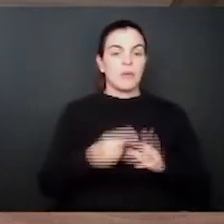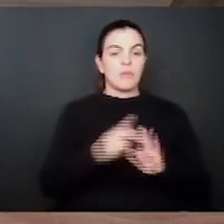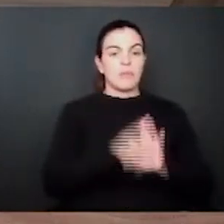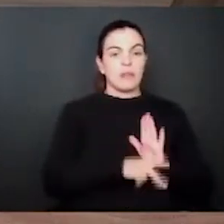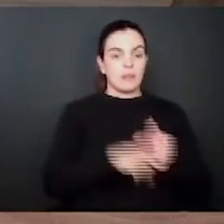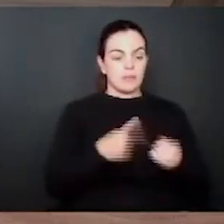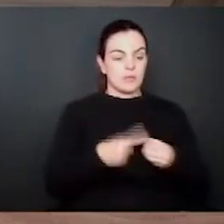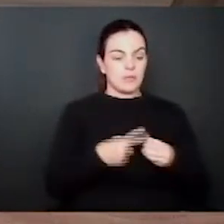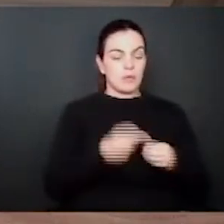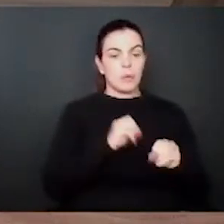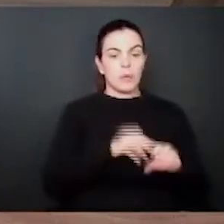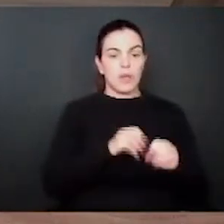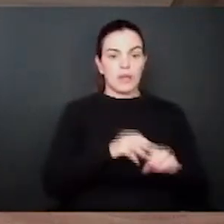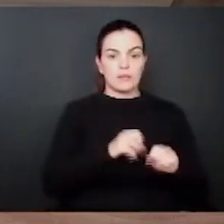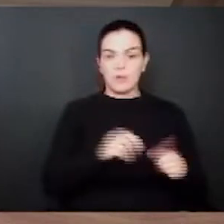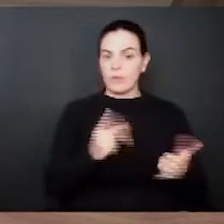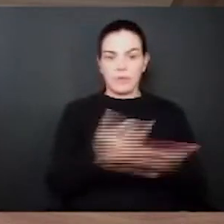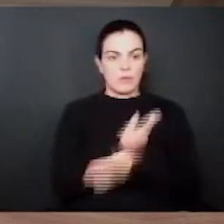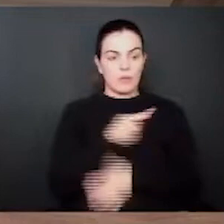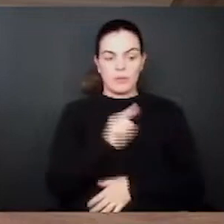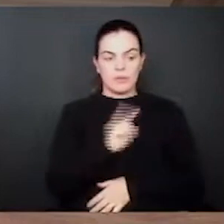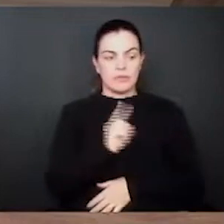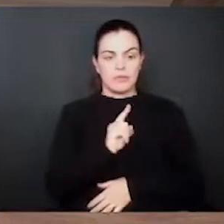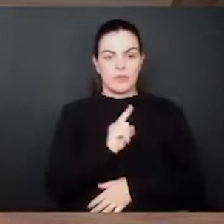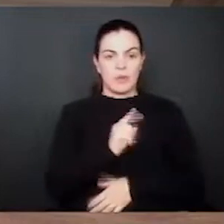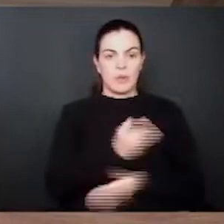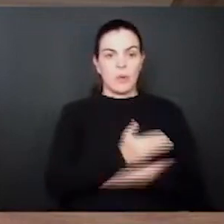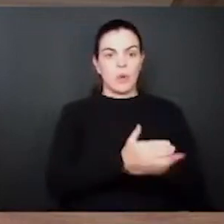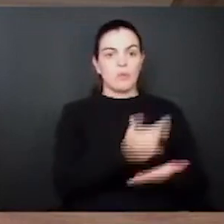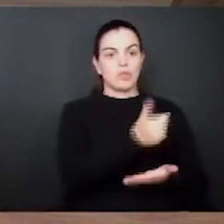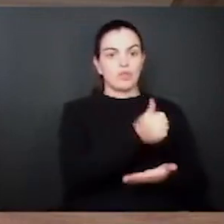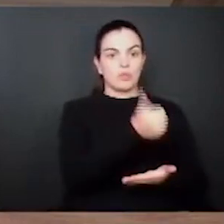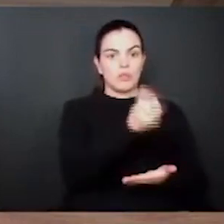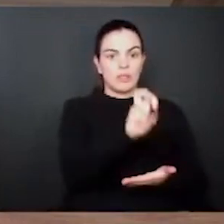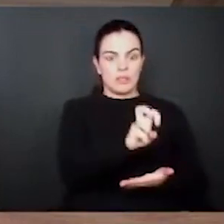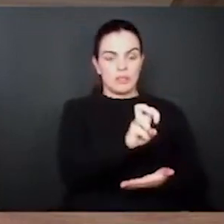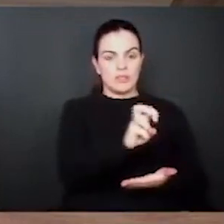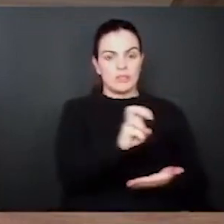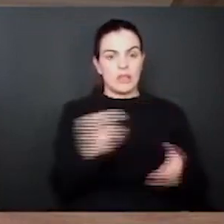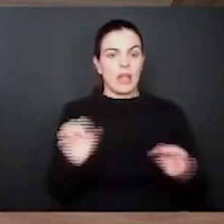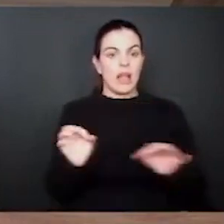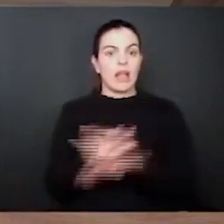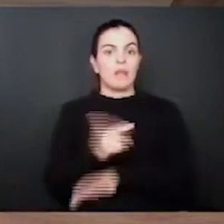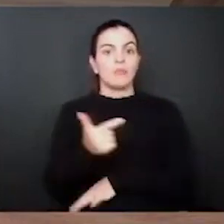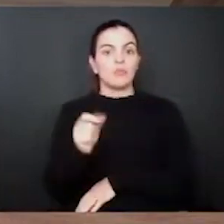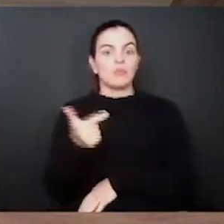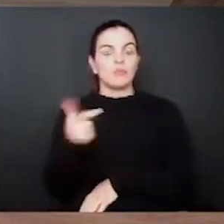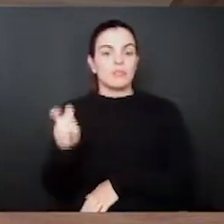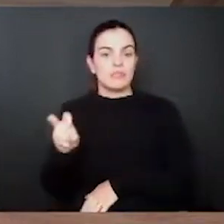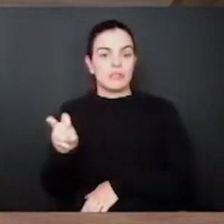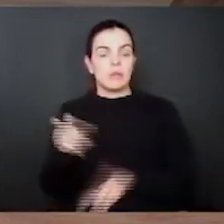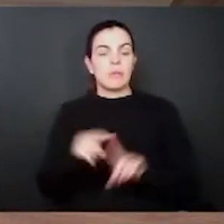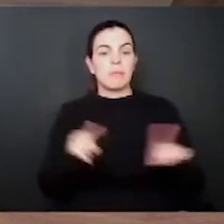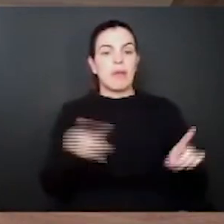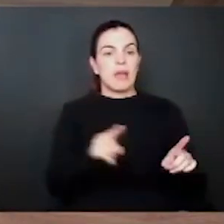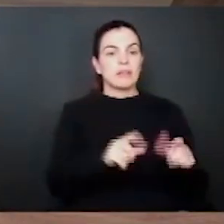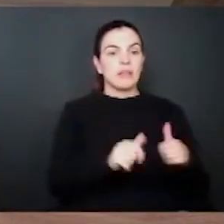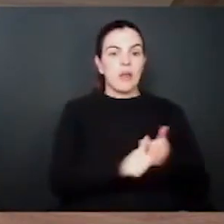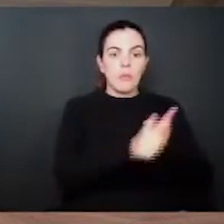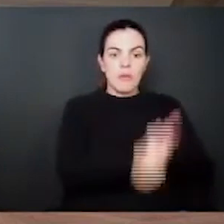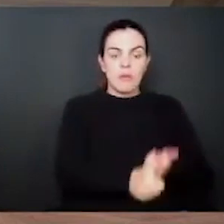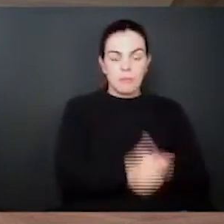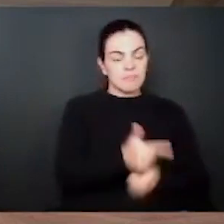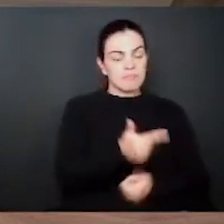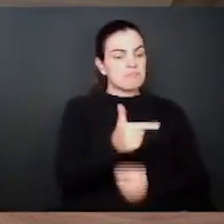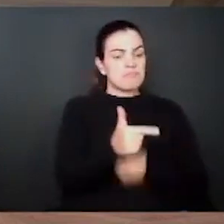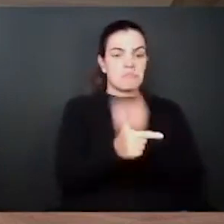é decenal, começou em 2015, acaba em 2025, e não houve um monitoramento, e nós